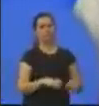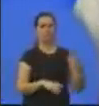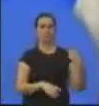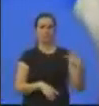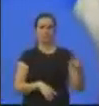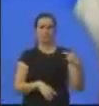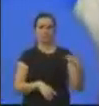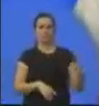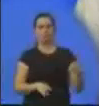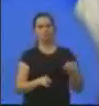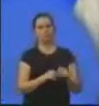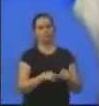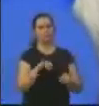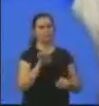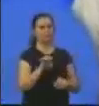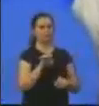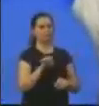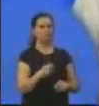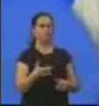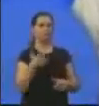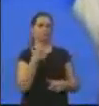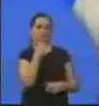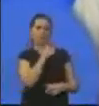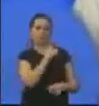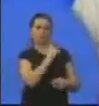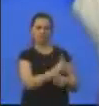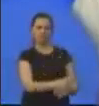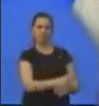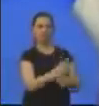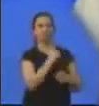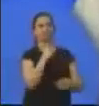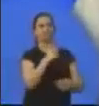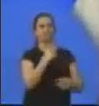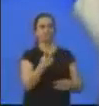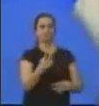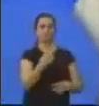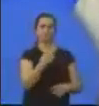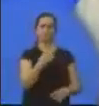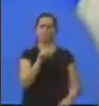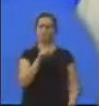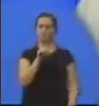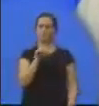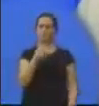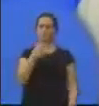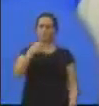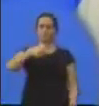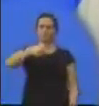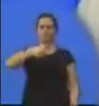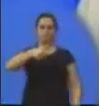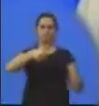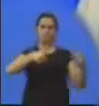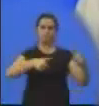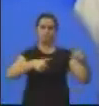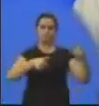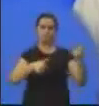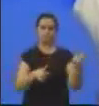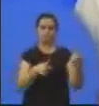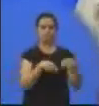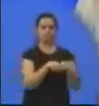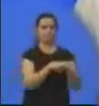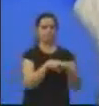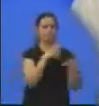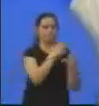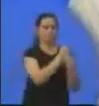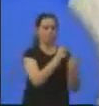e, eu vou descobrir que vai dar lá perto de 2,7 alguma coisa, 2,71, alguma coisa assim. Os valores